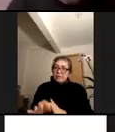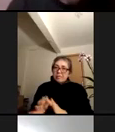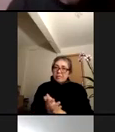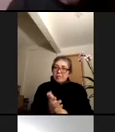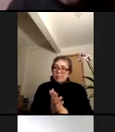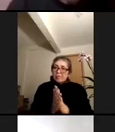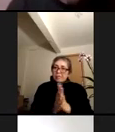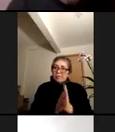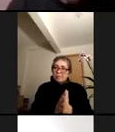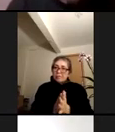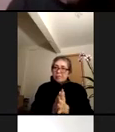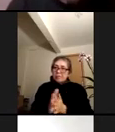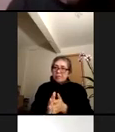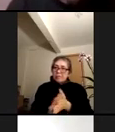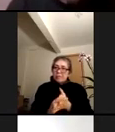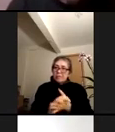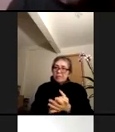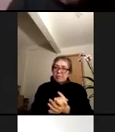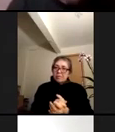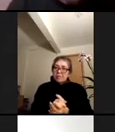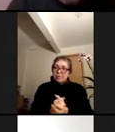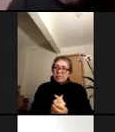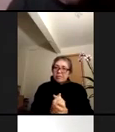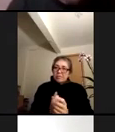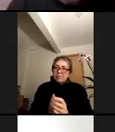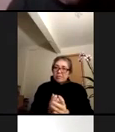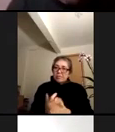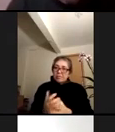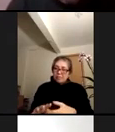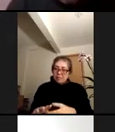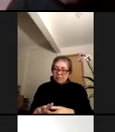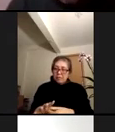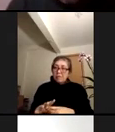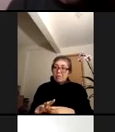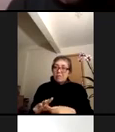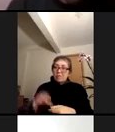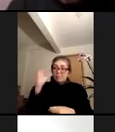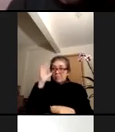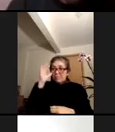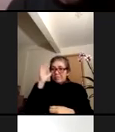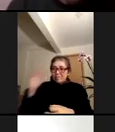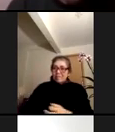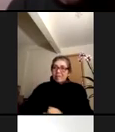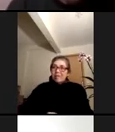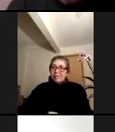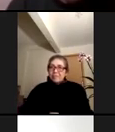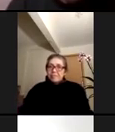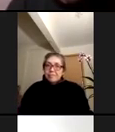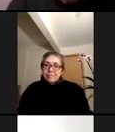Os serviços ambientais e a forma com que a gente está vivendo,